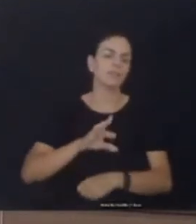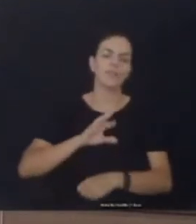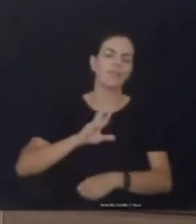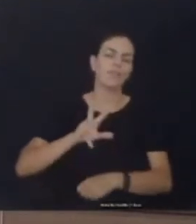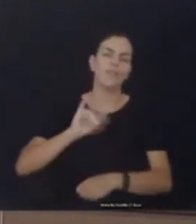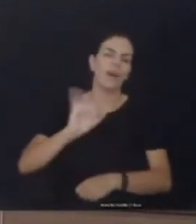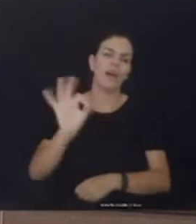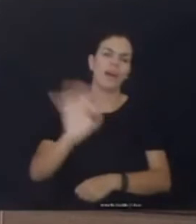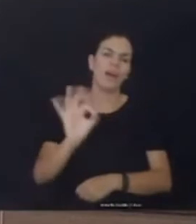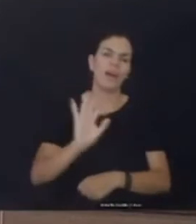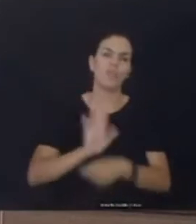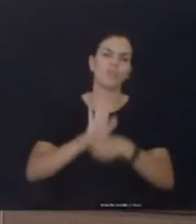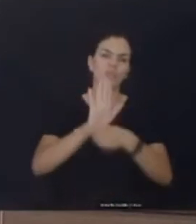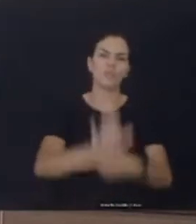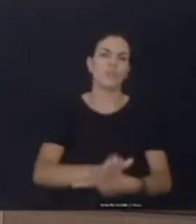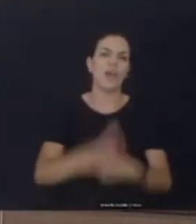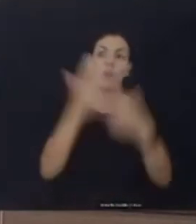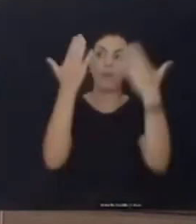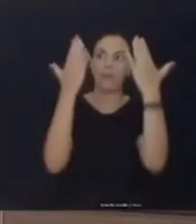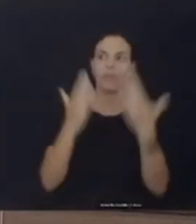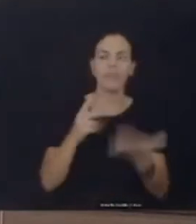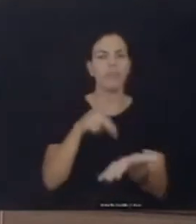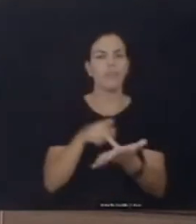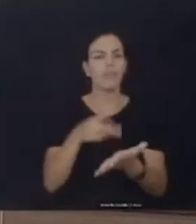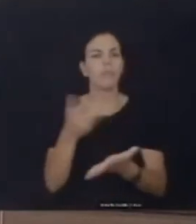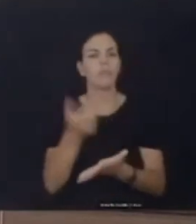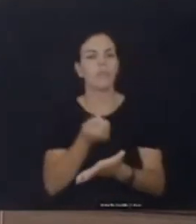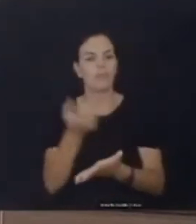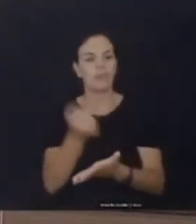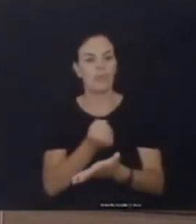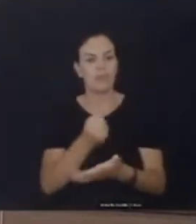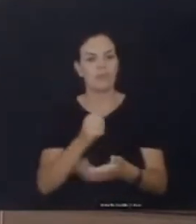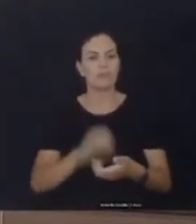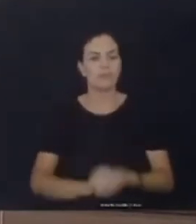uma verdadeira análise da Previdência Pública.